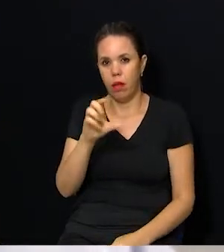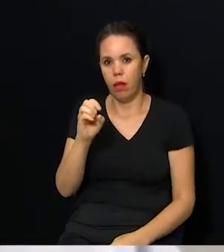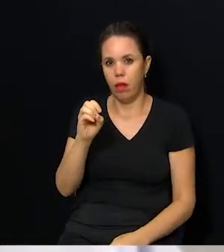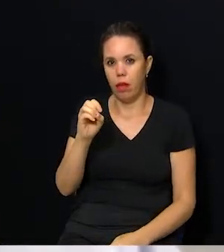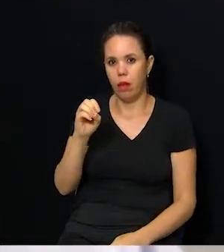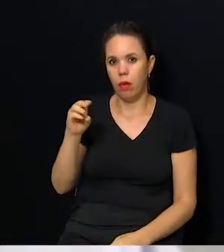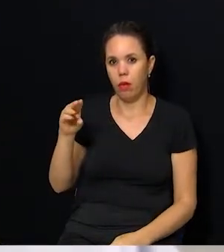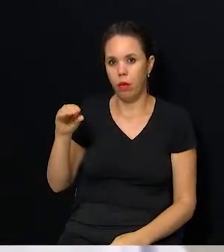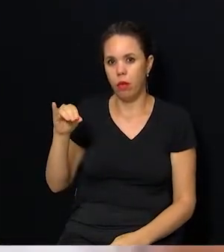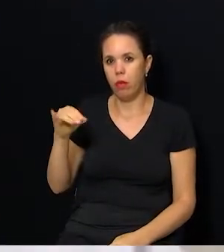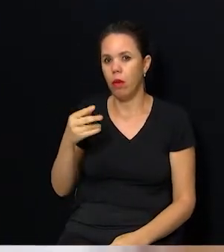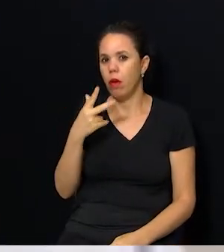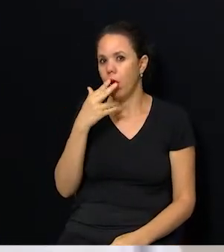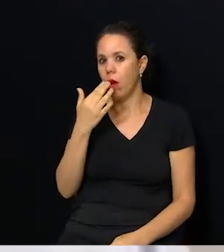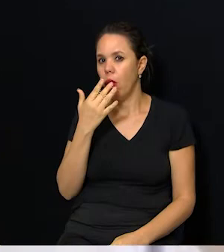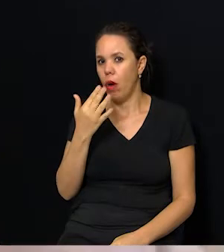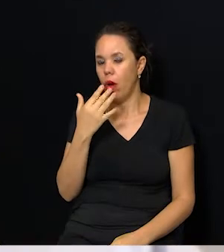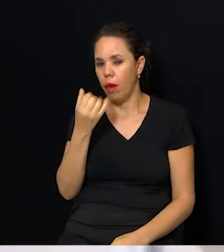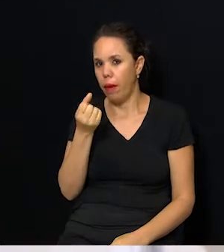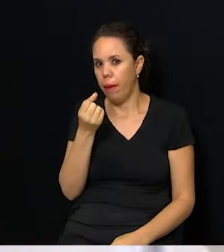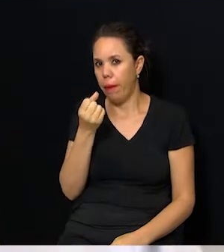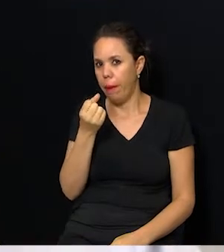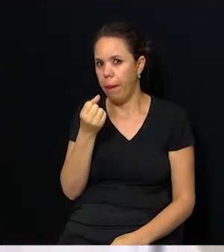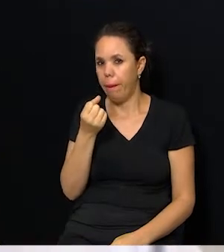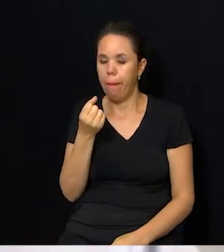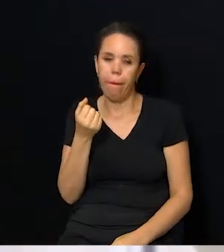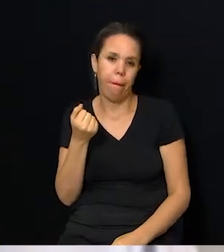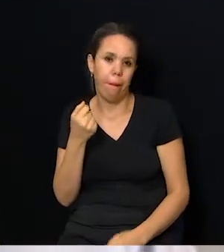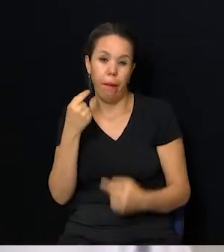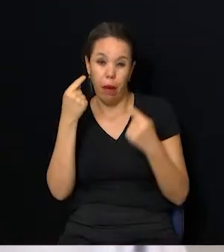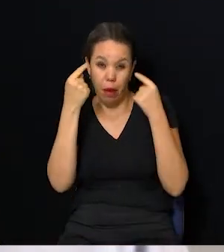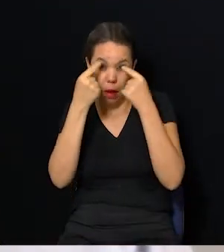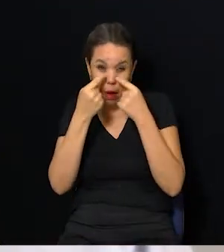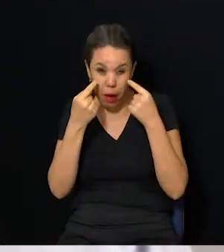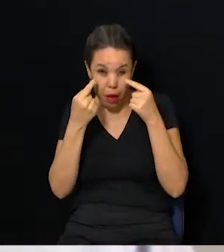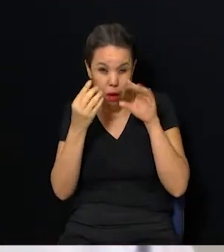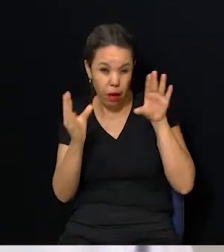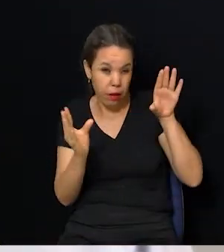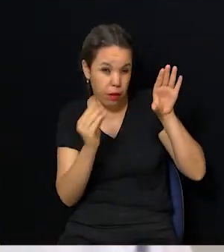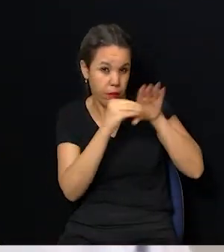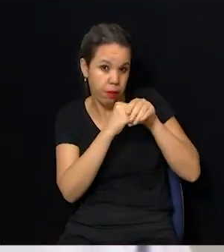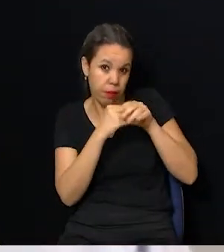leucocoria, cor branca. Leuco é branco, coria é dos olhos, né?